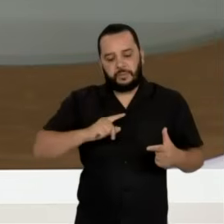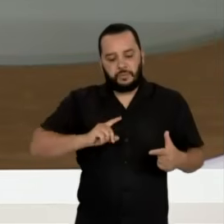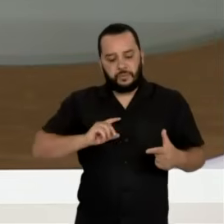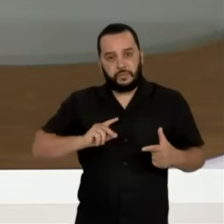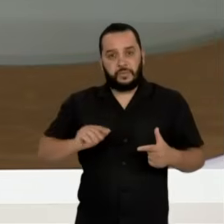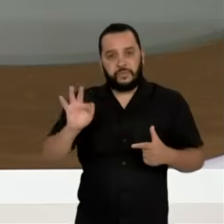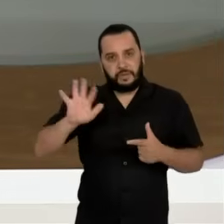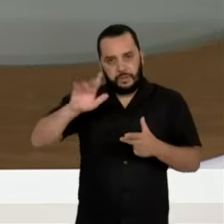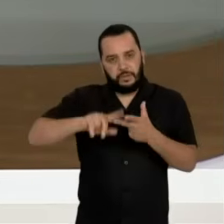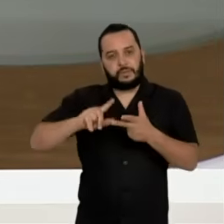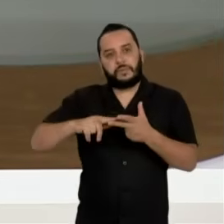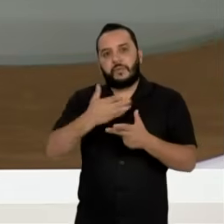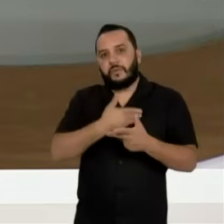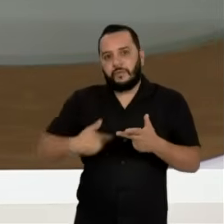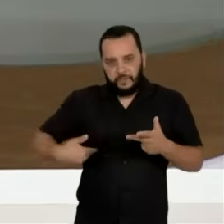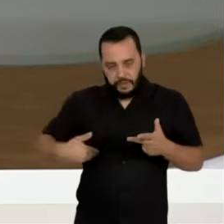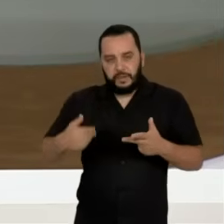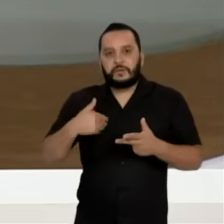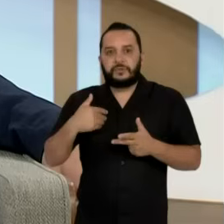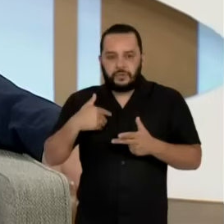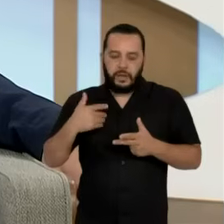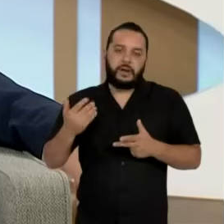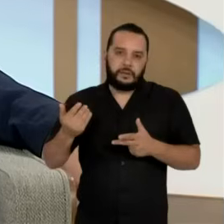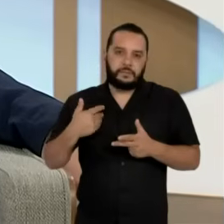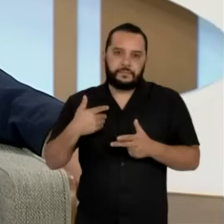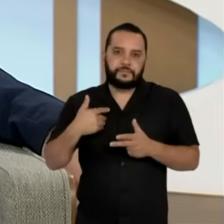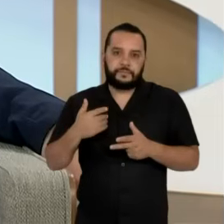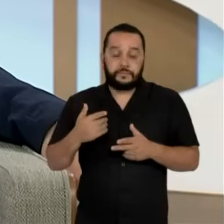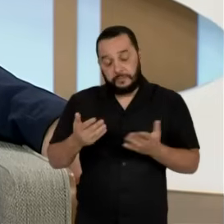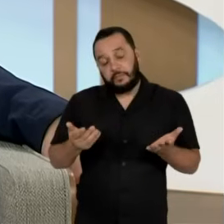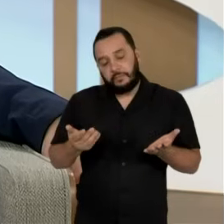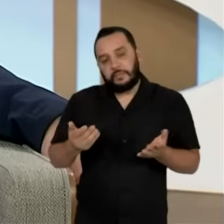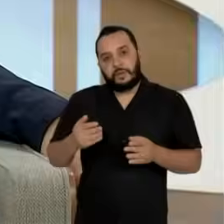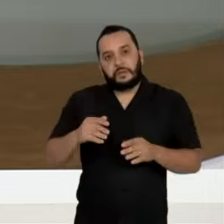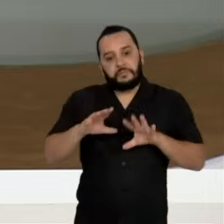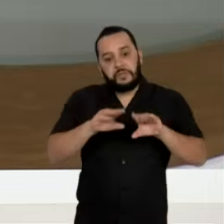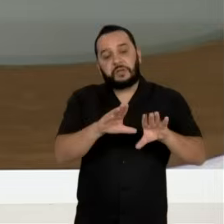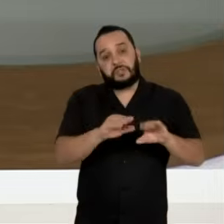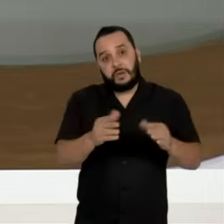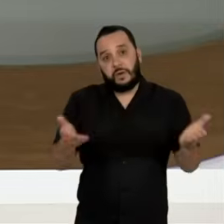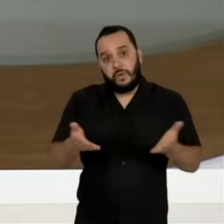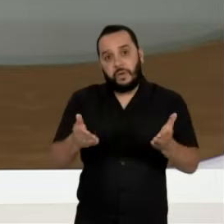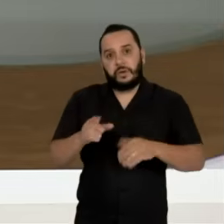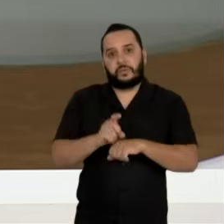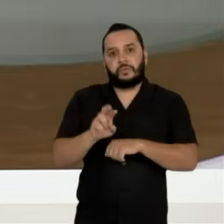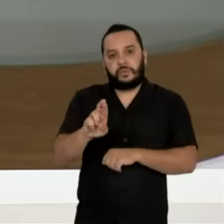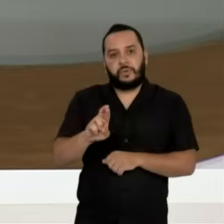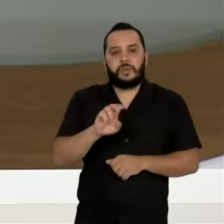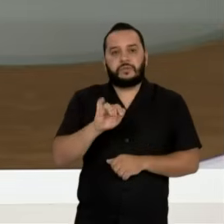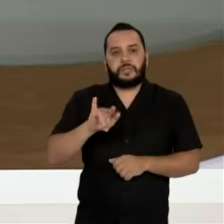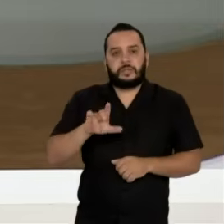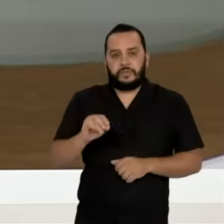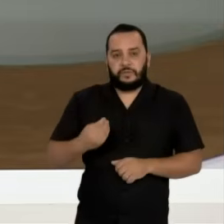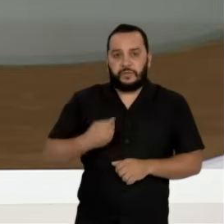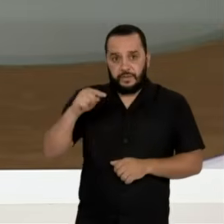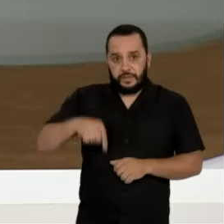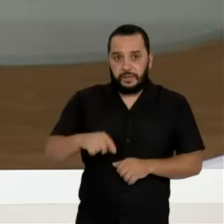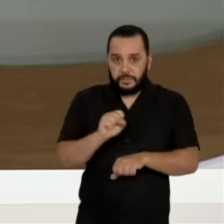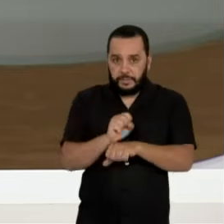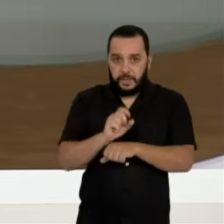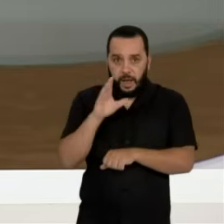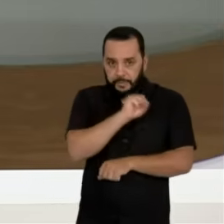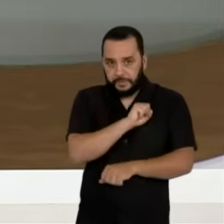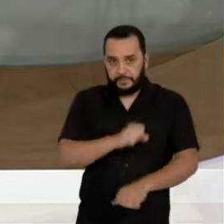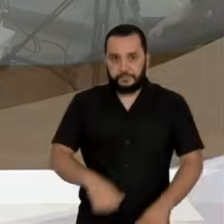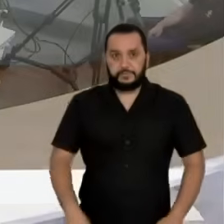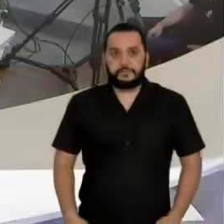do governo do estado. Um dos alvos da polêmica está aqui, doutor Eugênio, da Saúde e Alegria. Fica com a gente há um segundinho